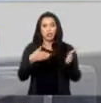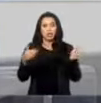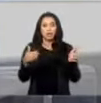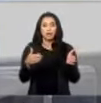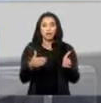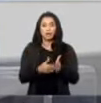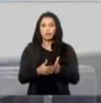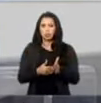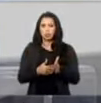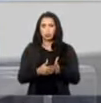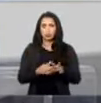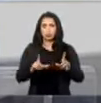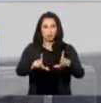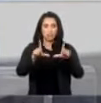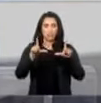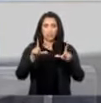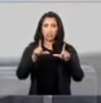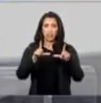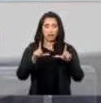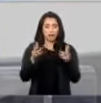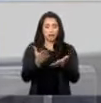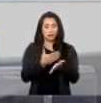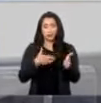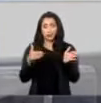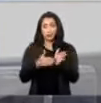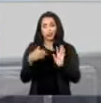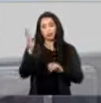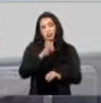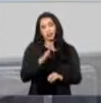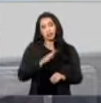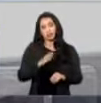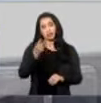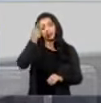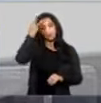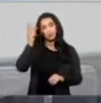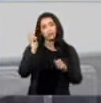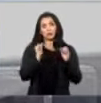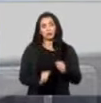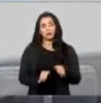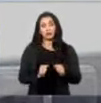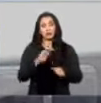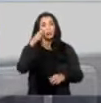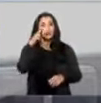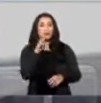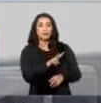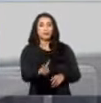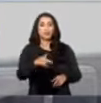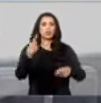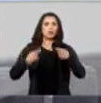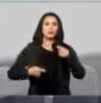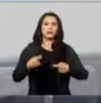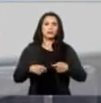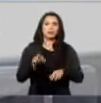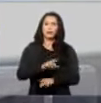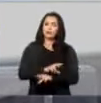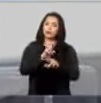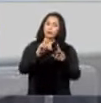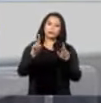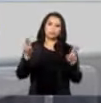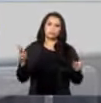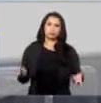aparelhos e telas do Brasil inteiro e as pessoas tenham acesso às suas imagens e discutam de todas as diferentes, mais diferentes